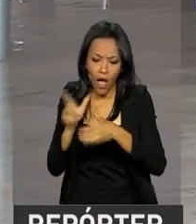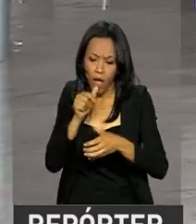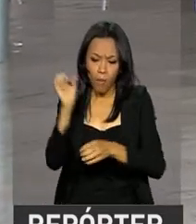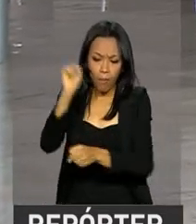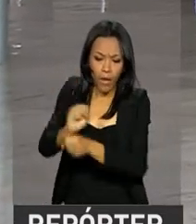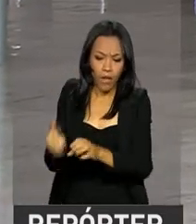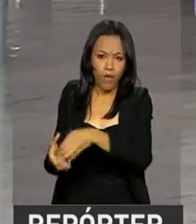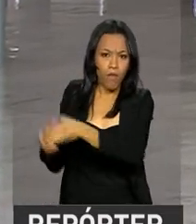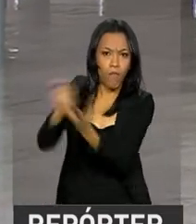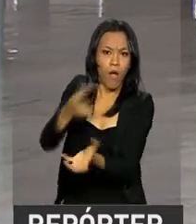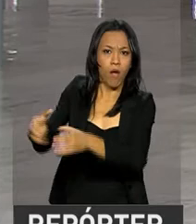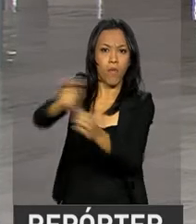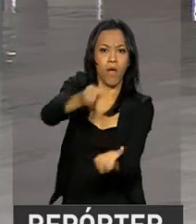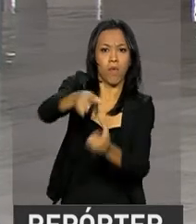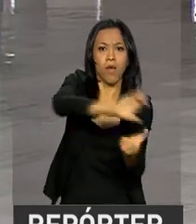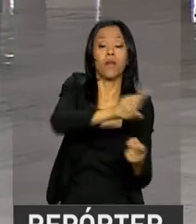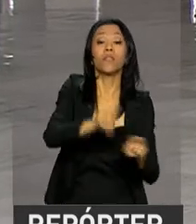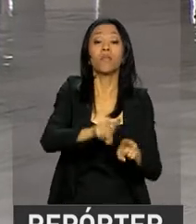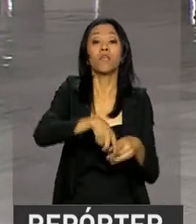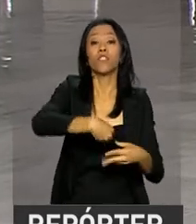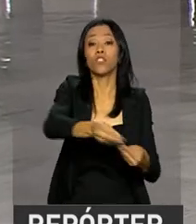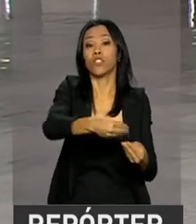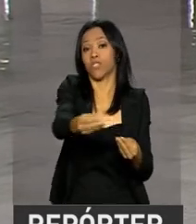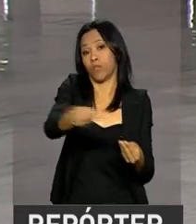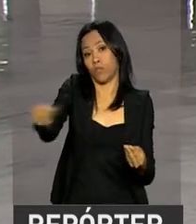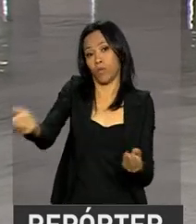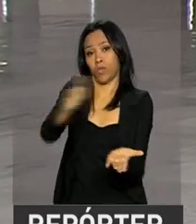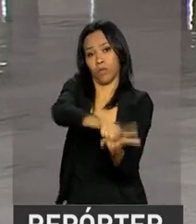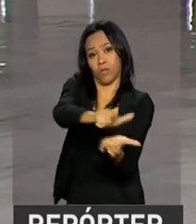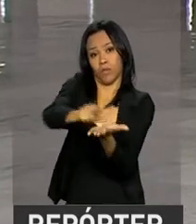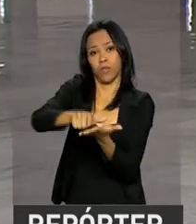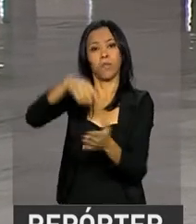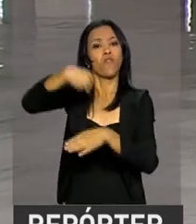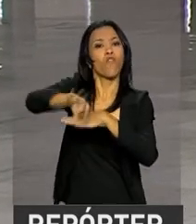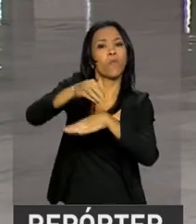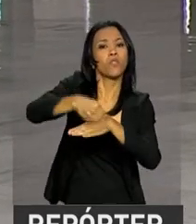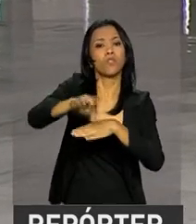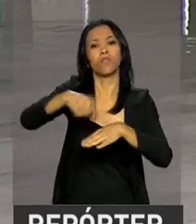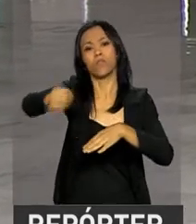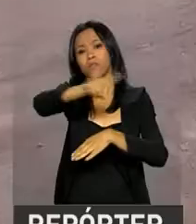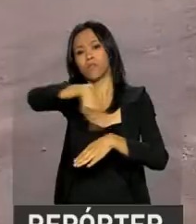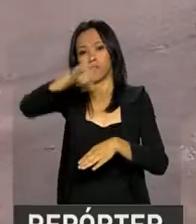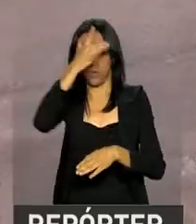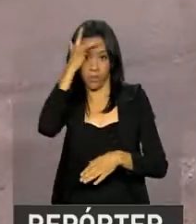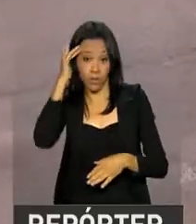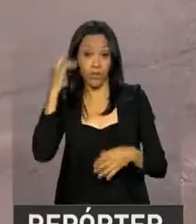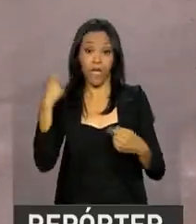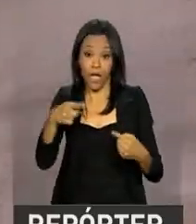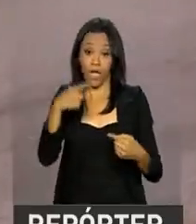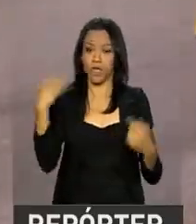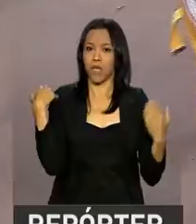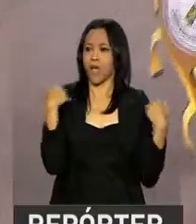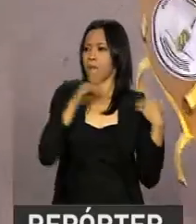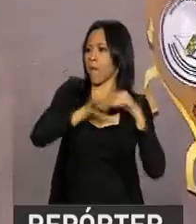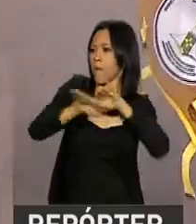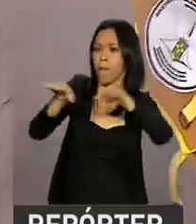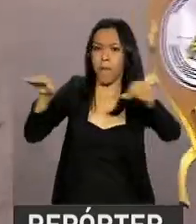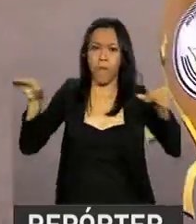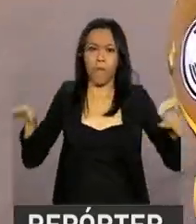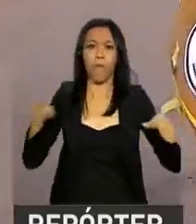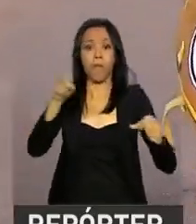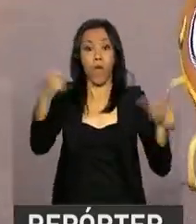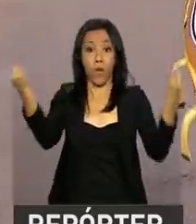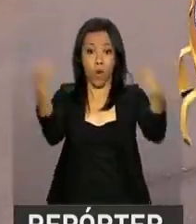e também a distribuição de materiais informativos para a população a mobilização contra o mosquito transmissor